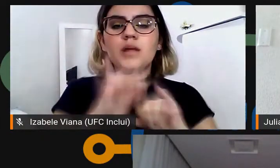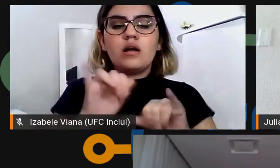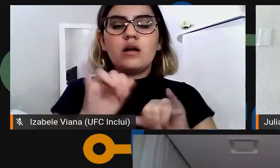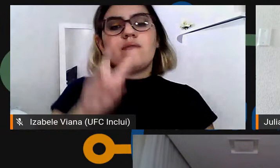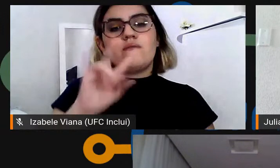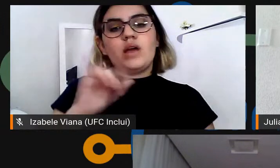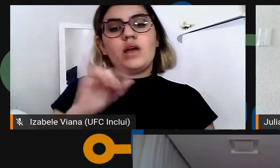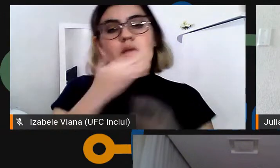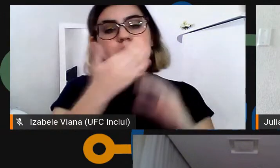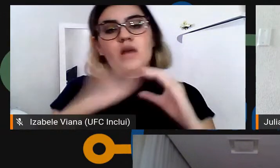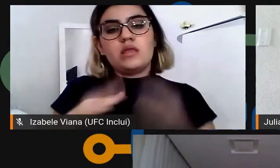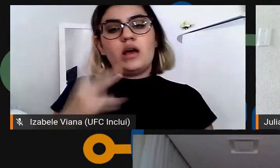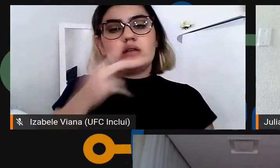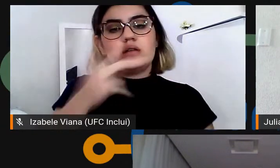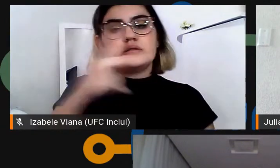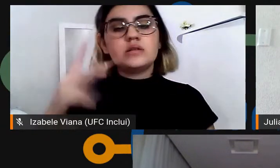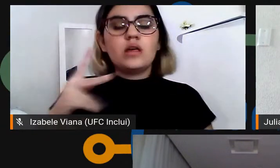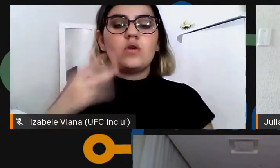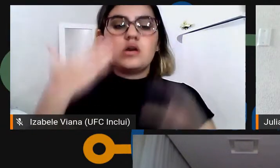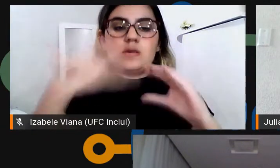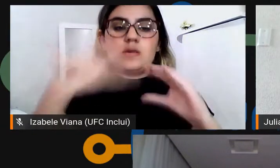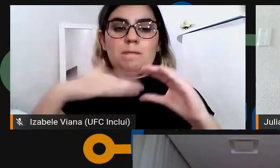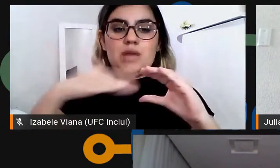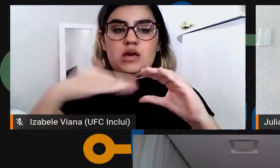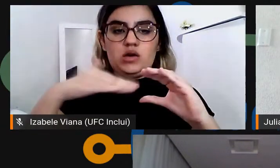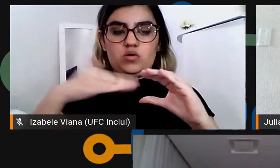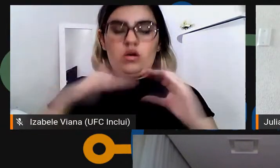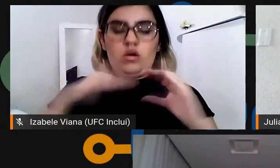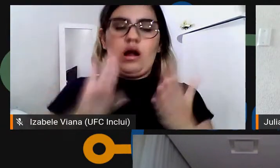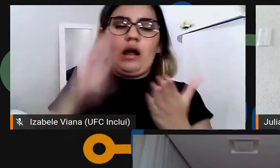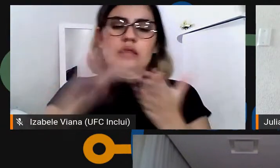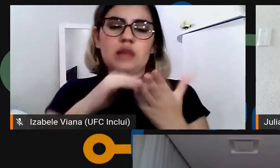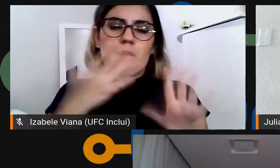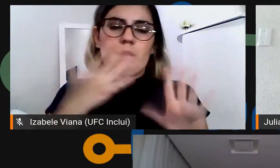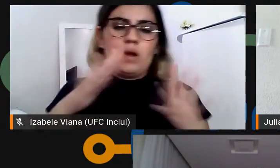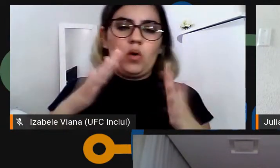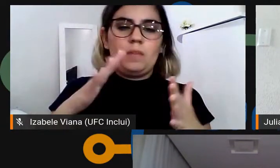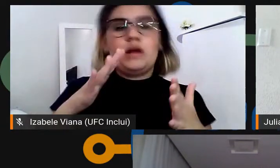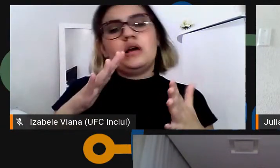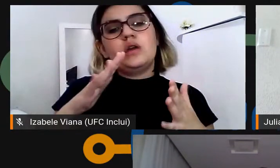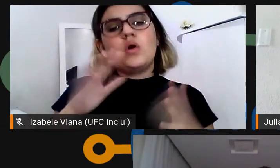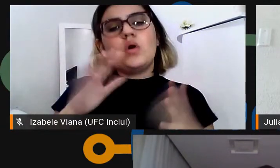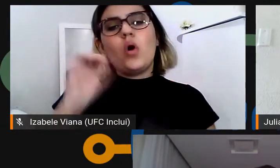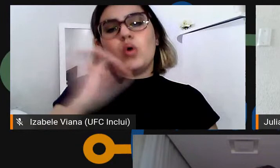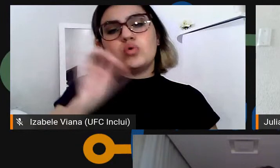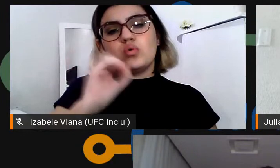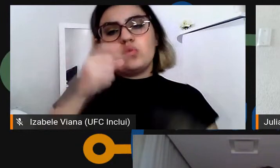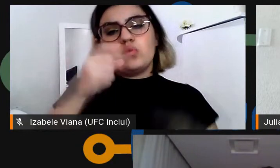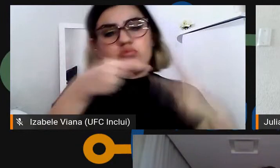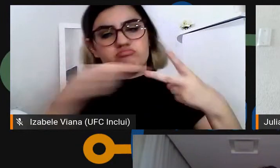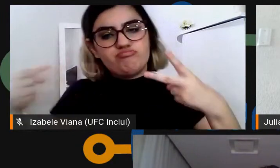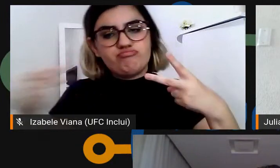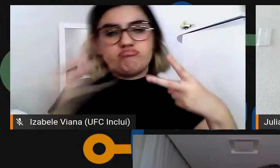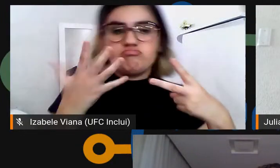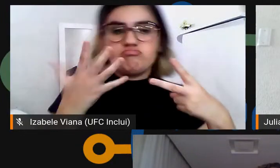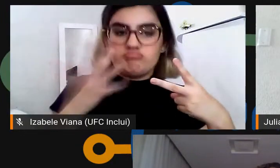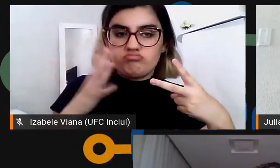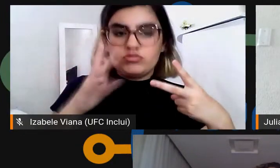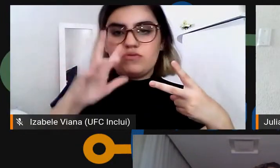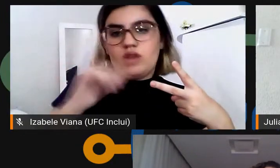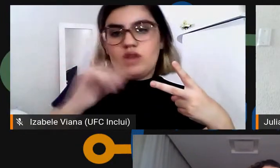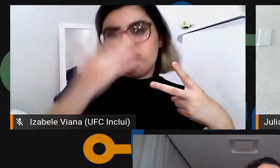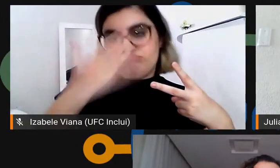de vocês até o final da segunda semana de outubro, ok? Também